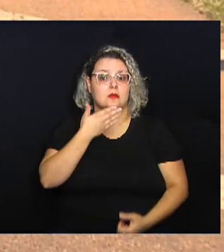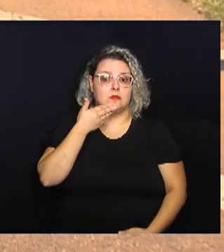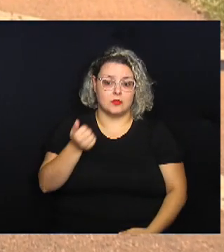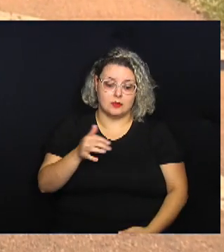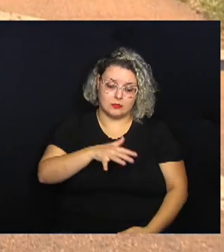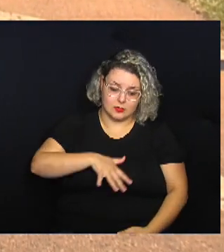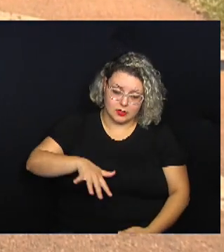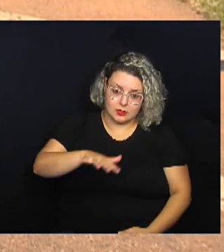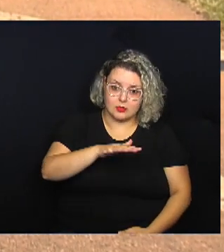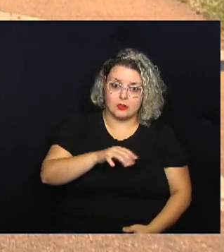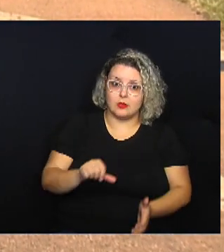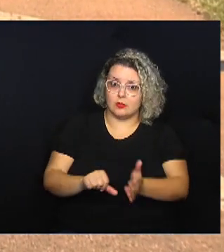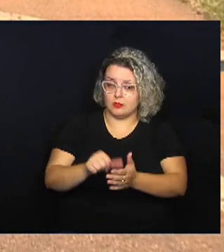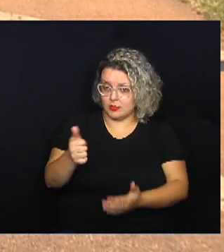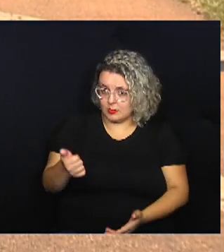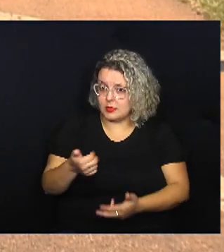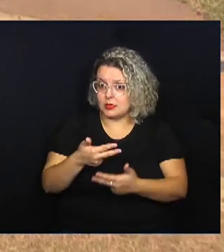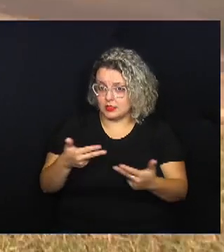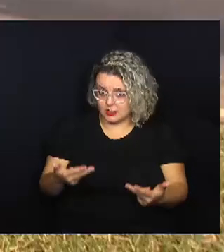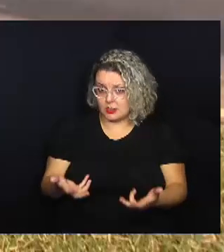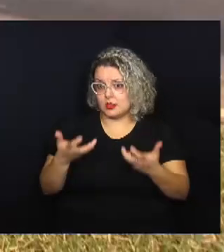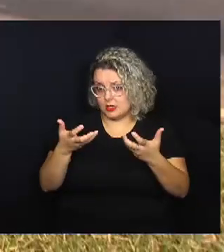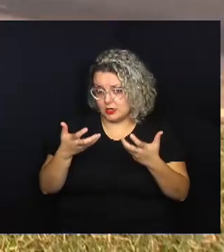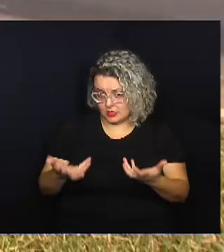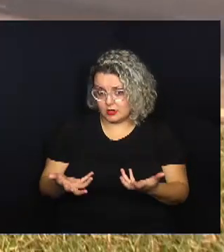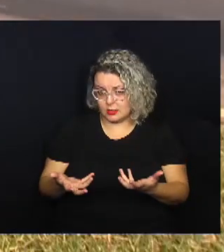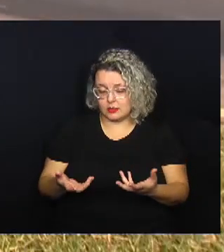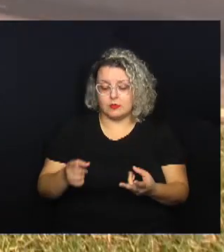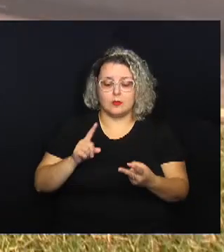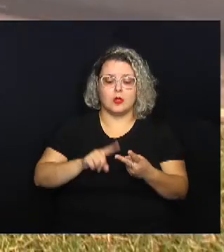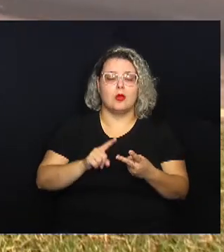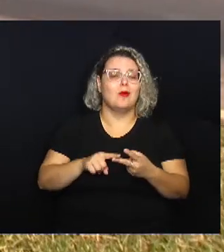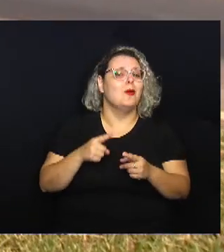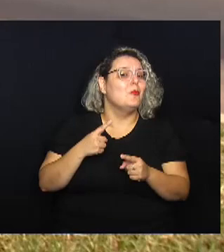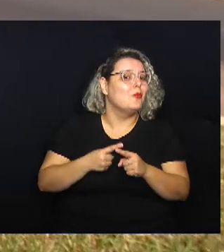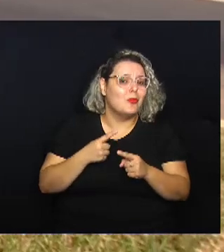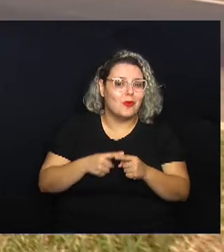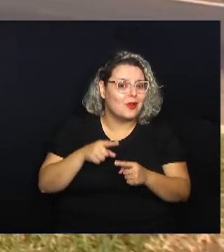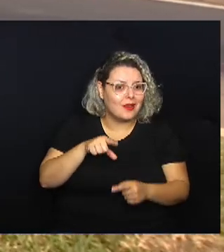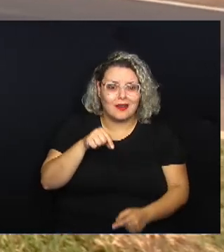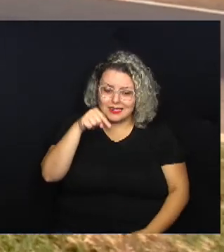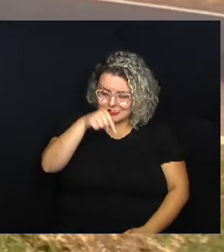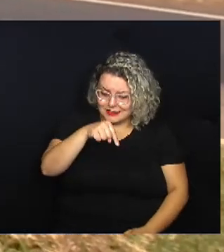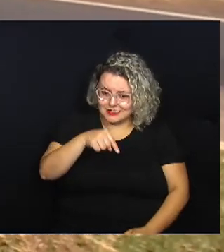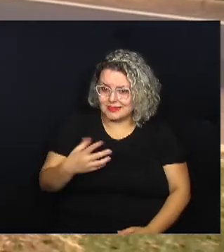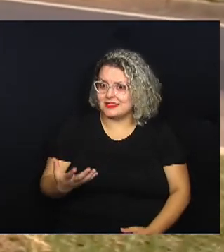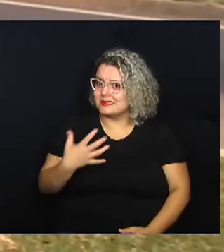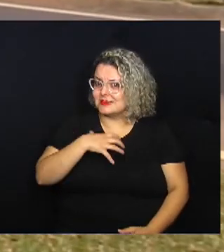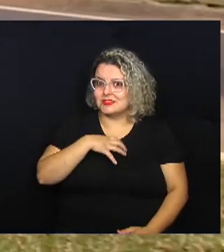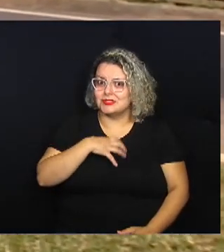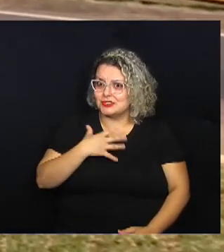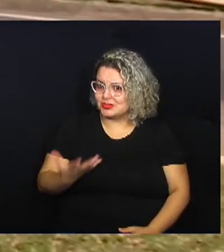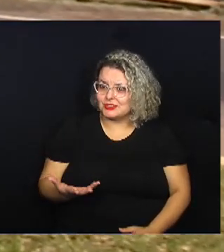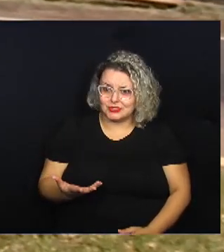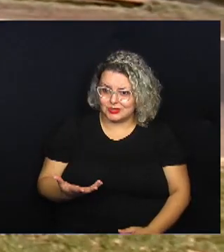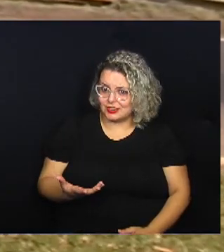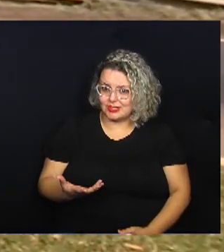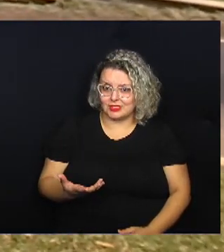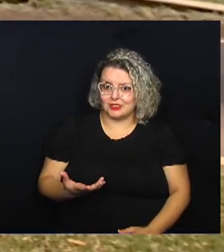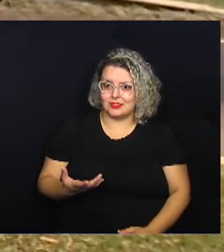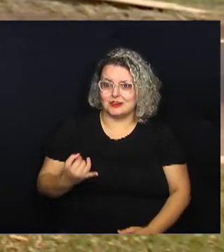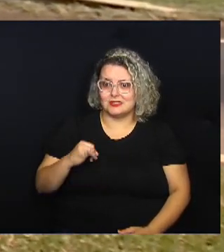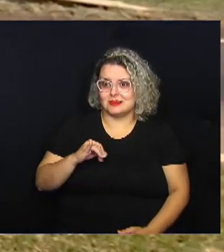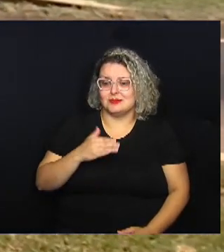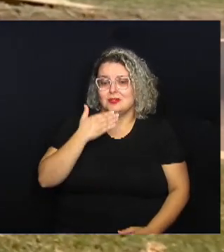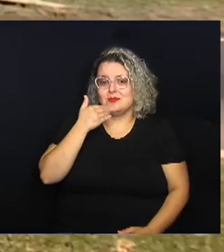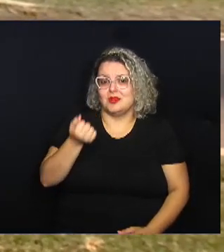território é um primeiro elemento que a gente quer saber a gente quer saber por que que escolher o e essa qualidade esse modelo se não era melhor